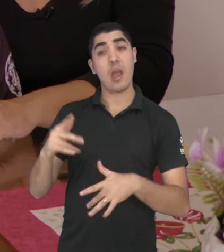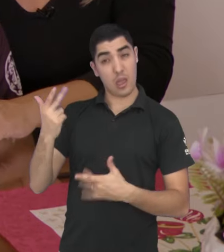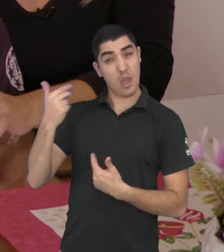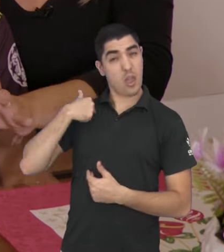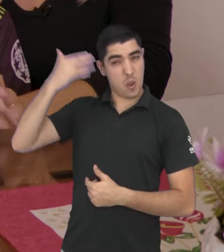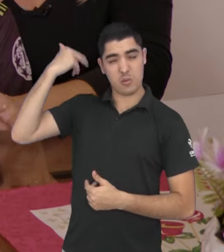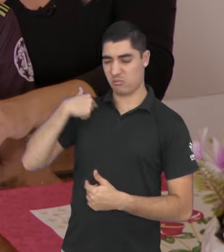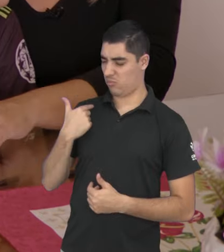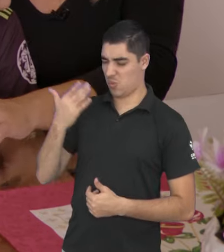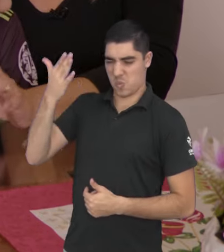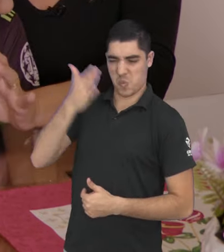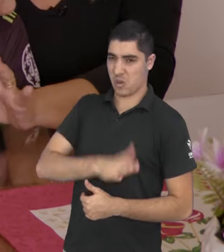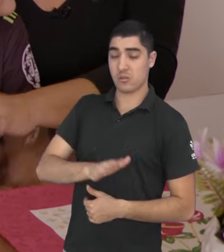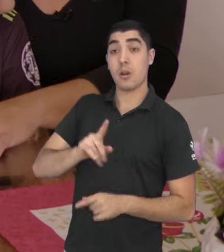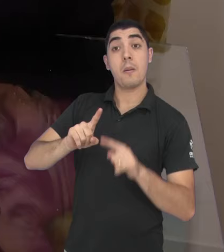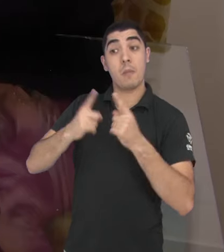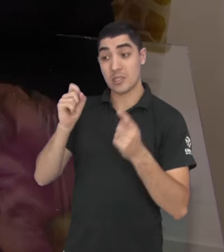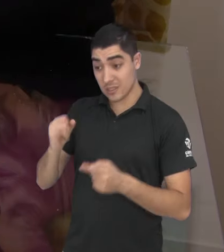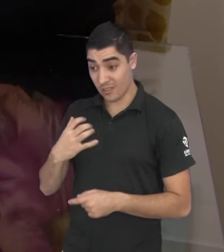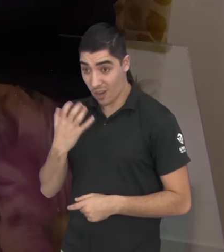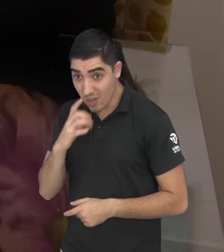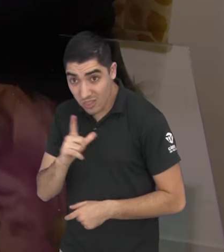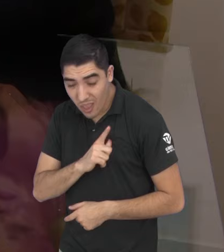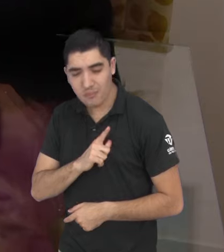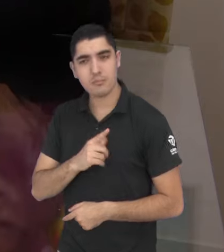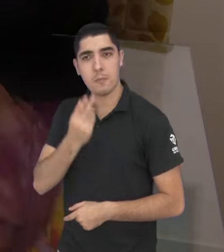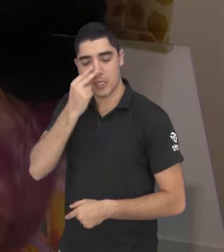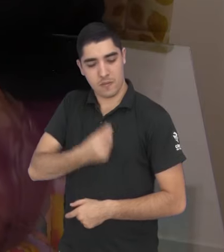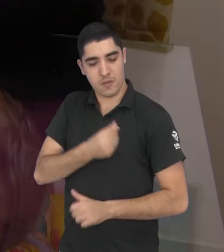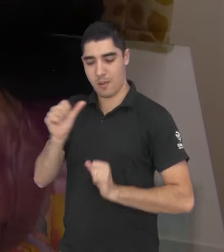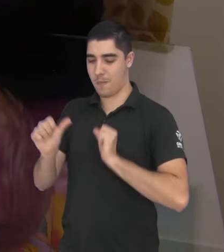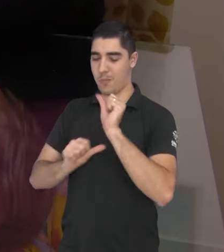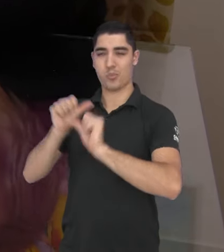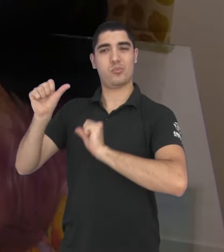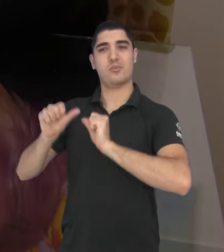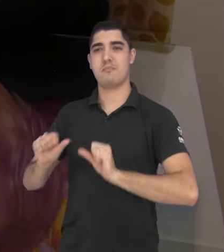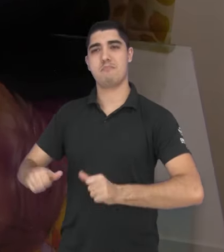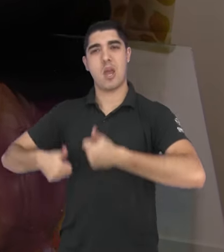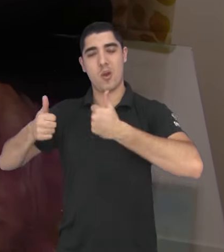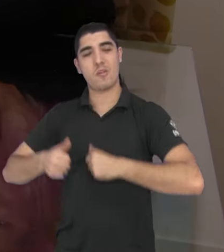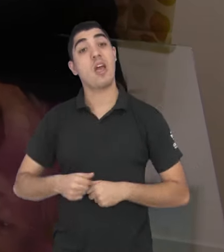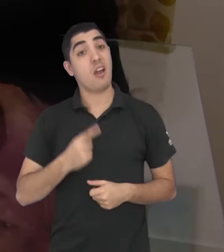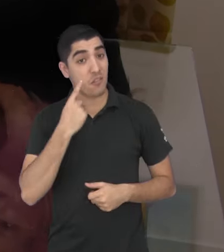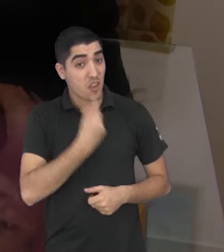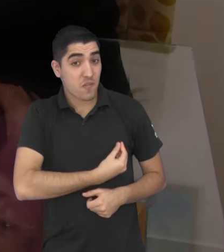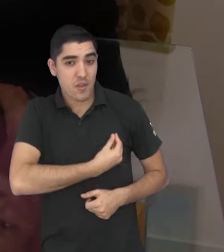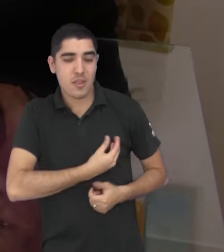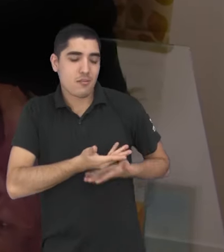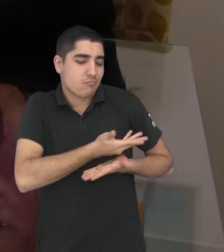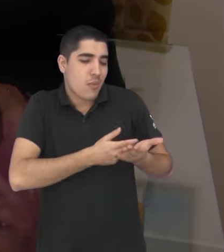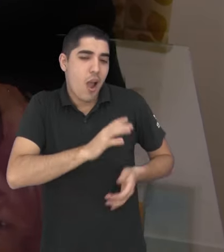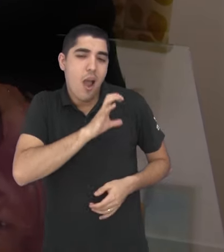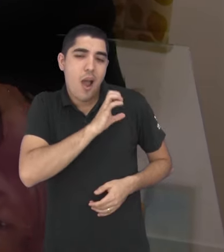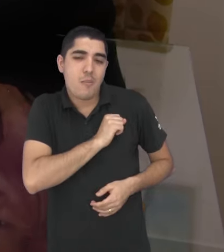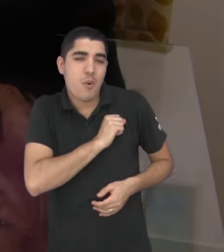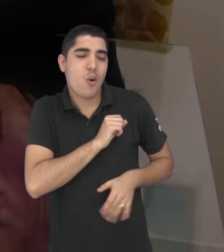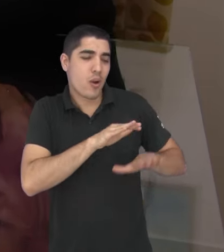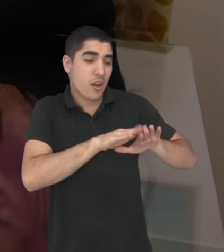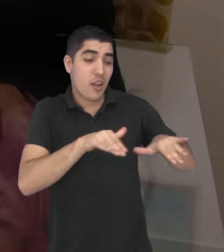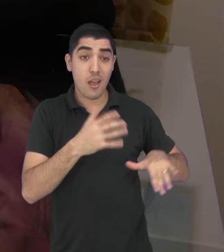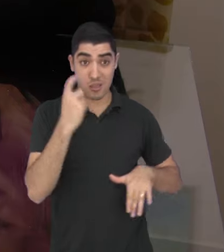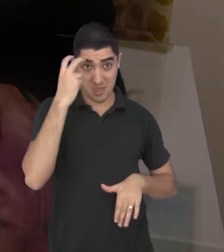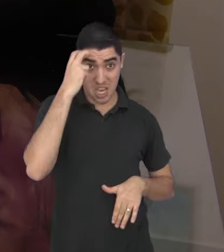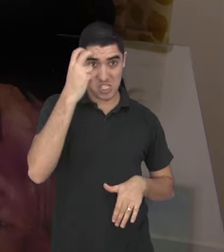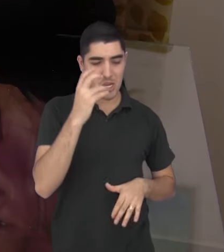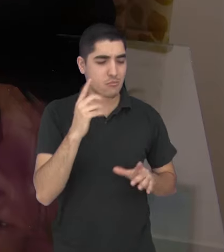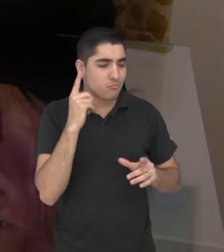pet. Tenha. Muda a vida. Então tá aí, ó. Uma família amorosa, cheia de bichinhos, com uma criança inteligente aqui junto.